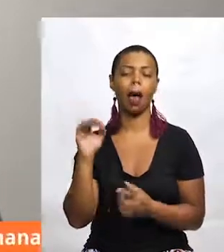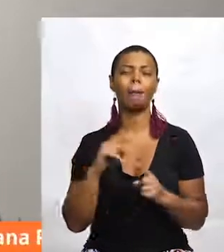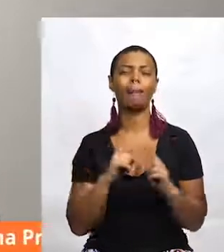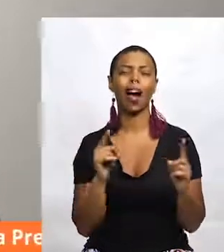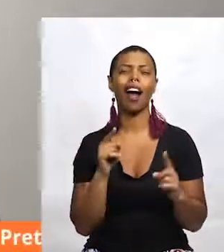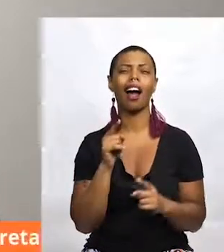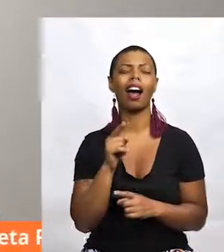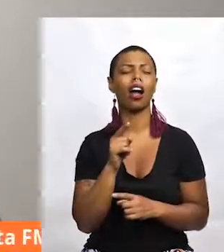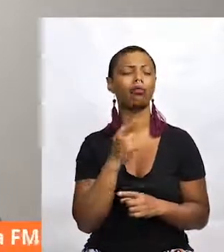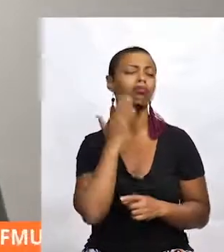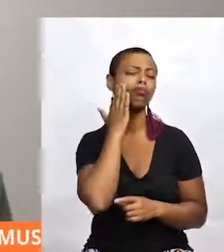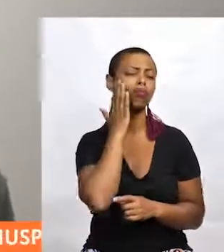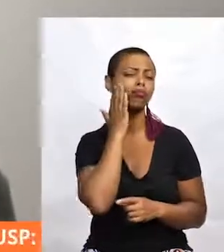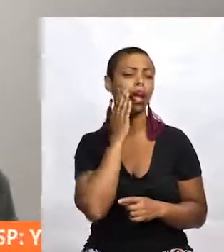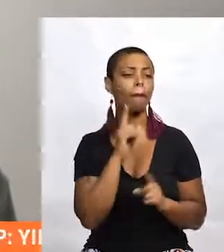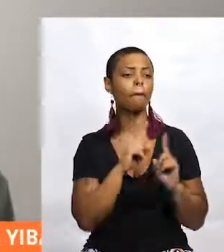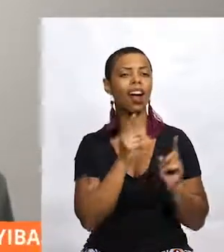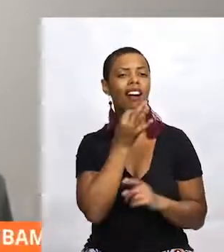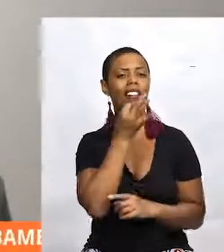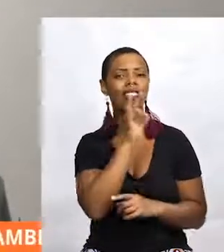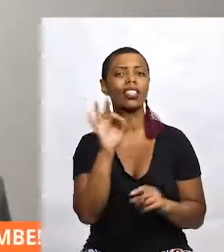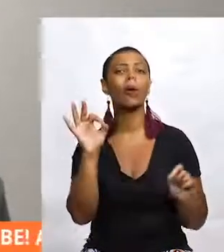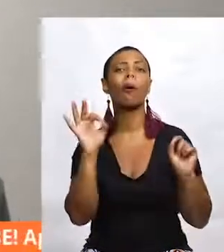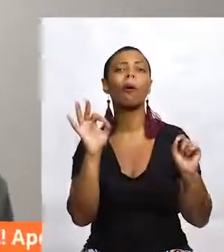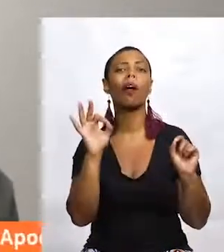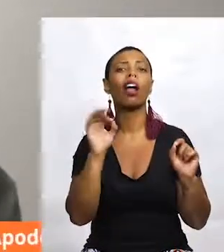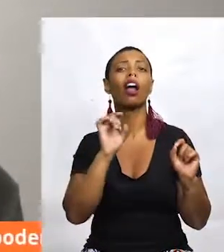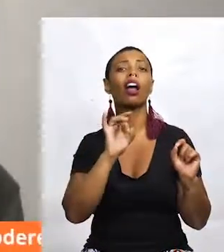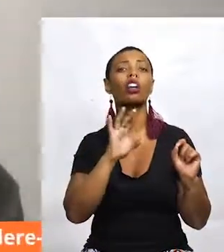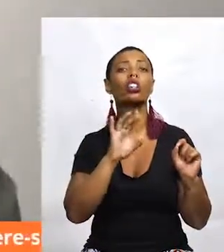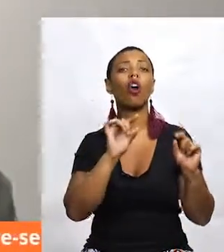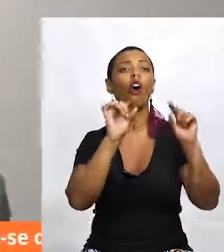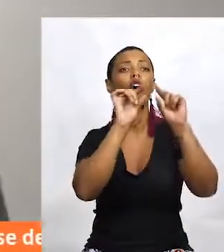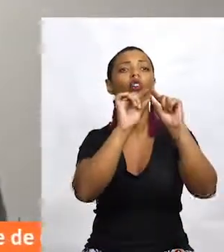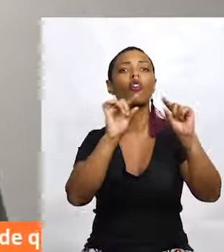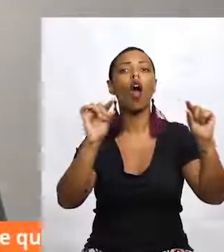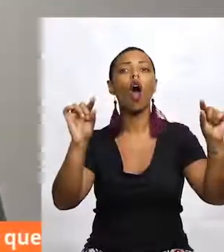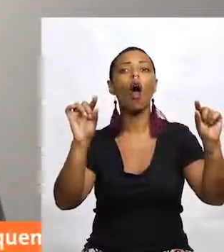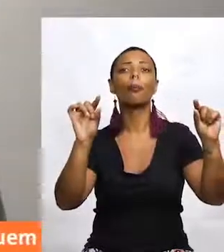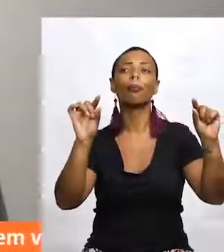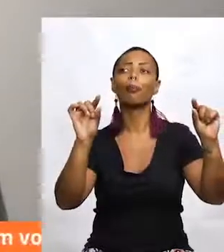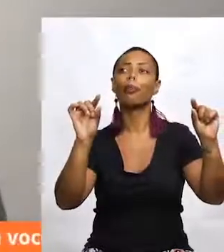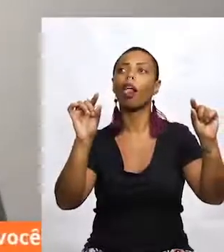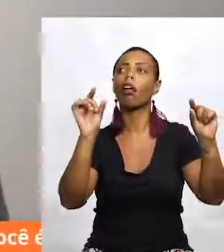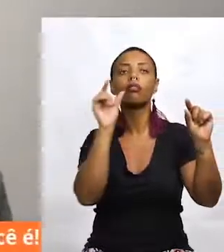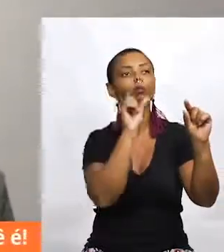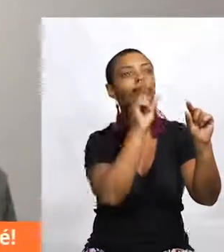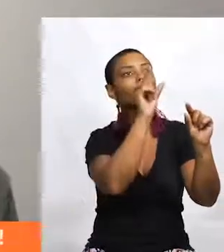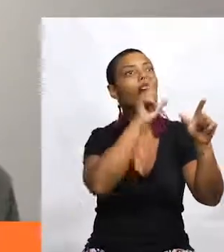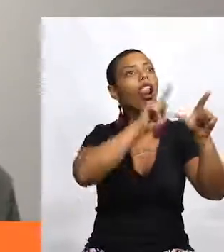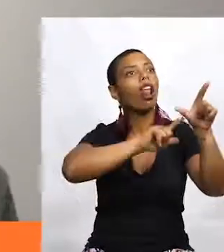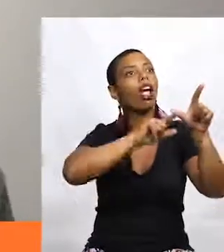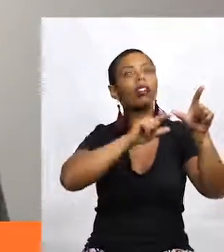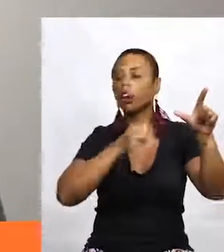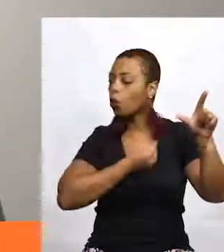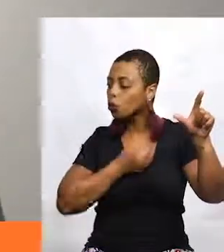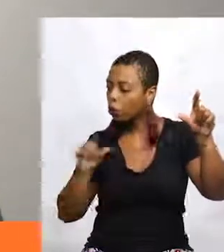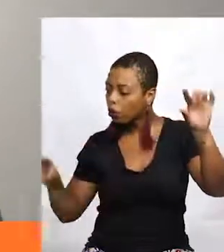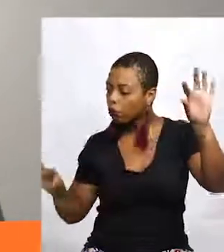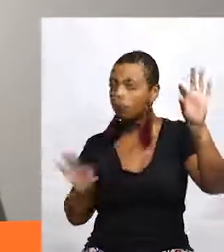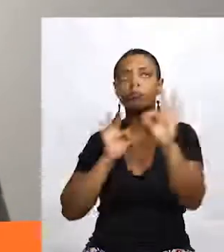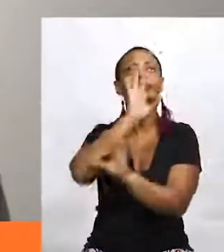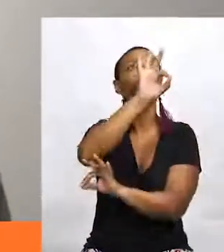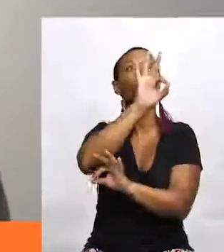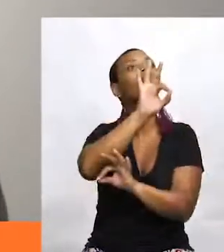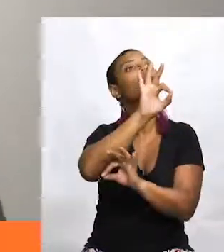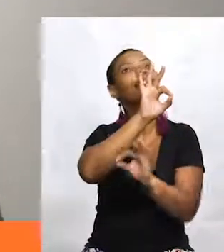de substituir as expressões na fórmula, né? Então, você tem uma fórmula, você tem os dados, substitui, então o objeto vai